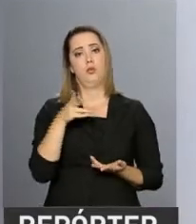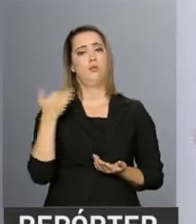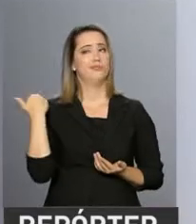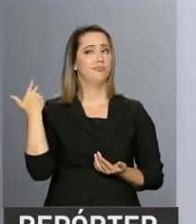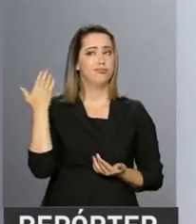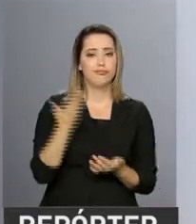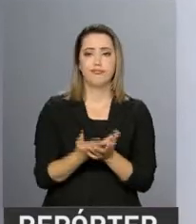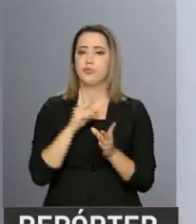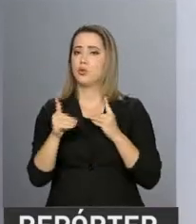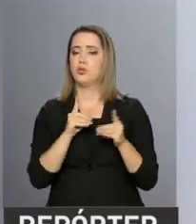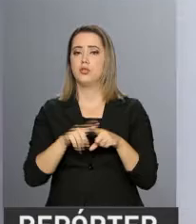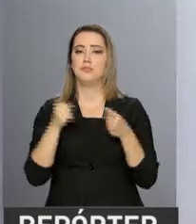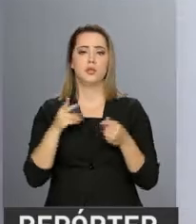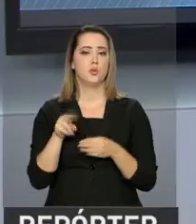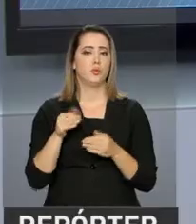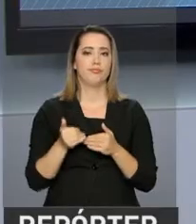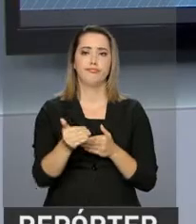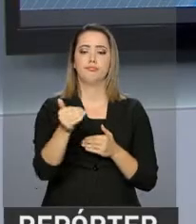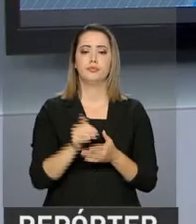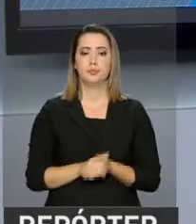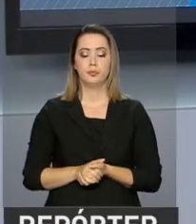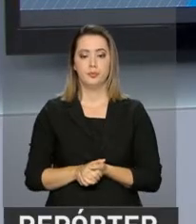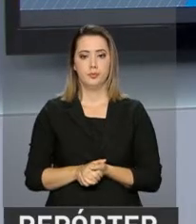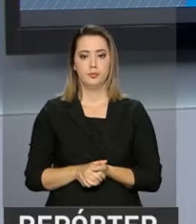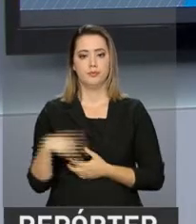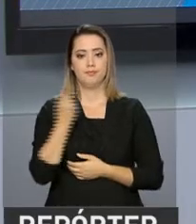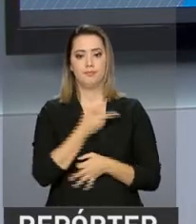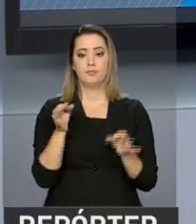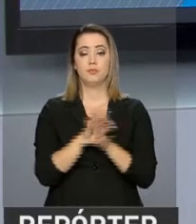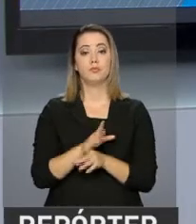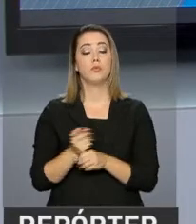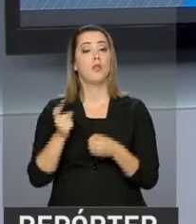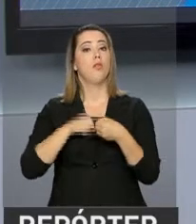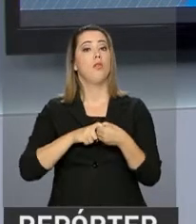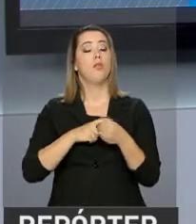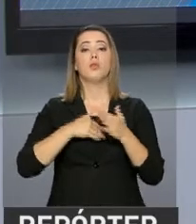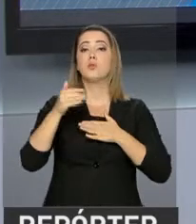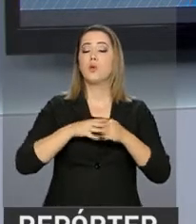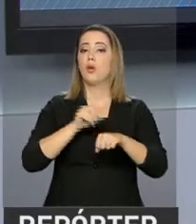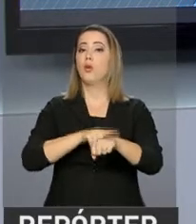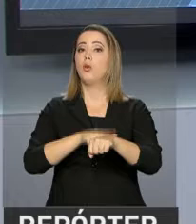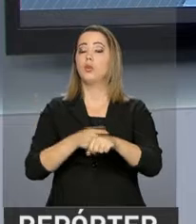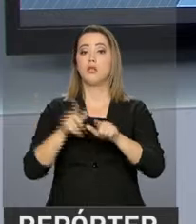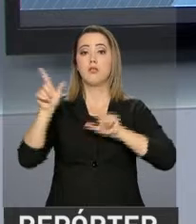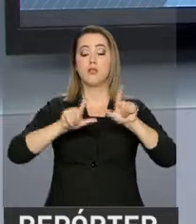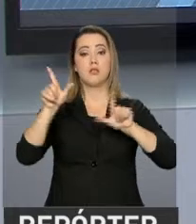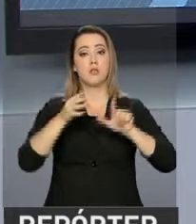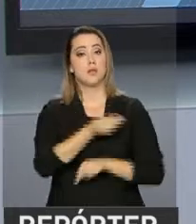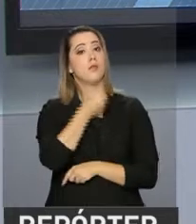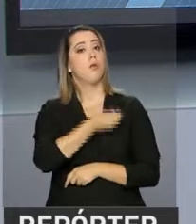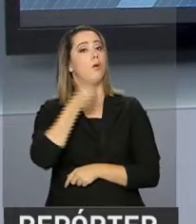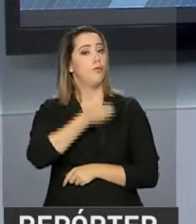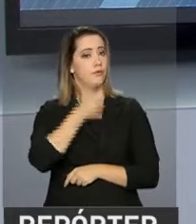ninguém conseguiu levar adiante. Nós ficamos por aqui. Voltamos a qualquer momento com a transmissão ao vivo da cerimônia